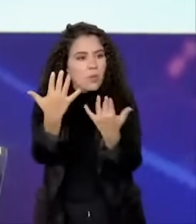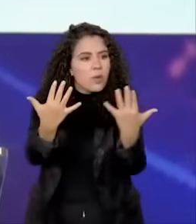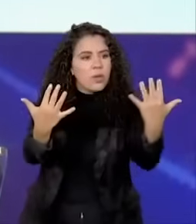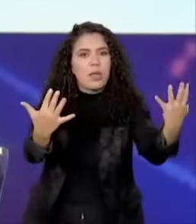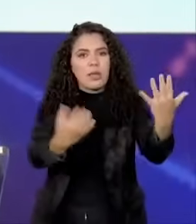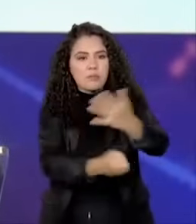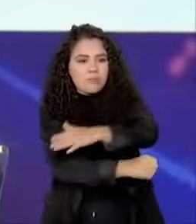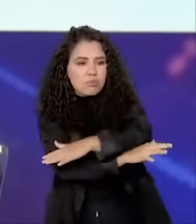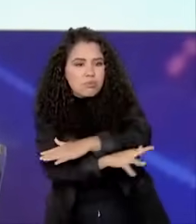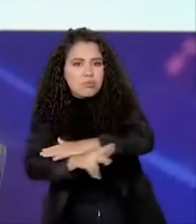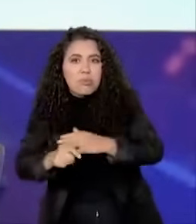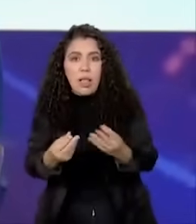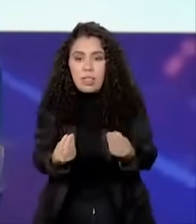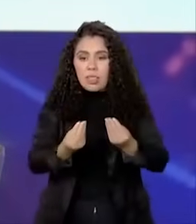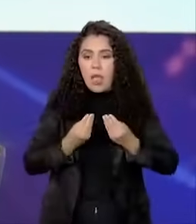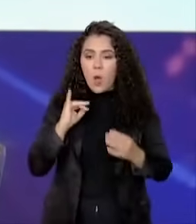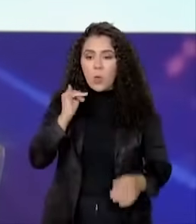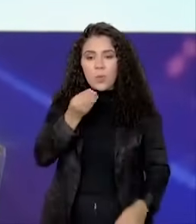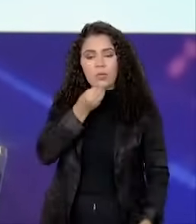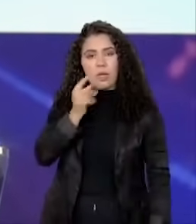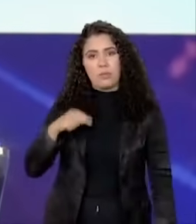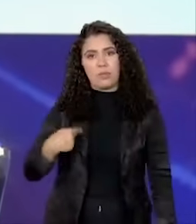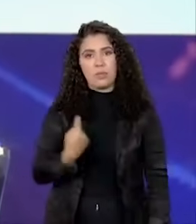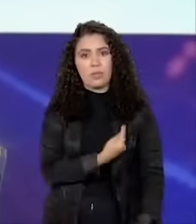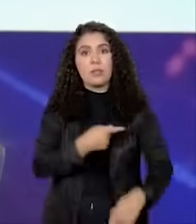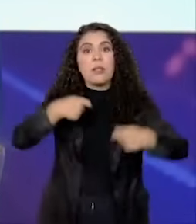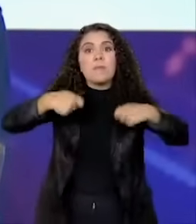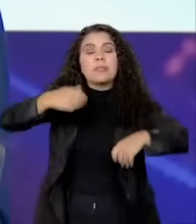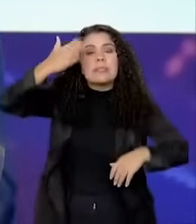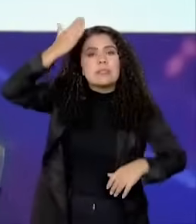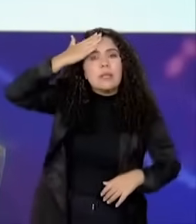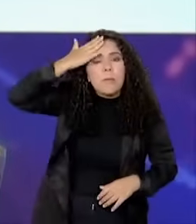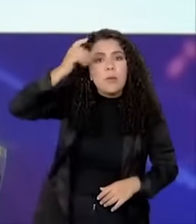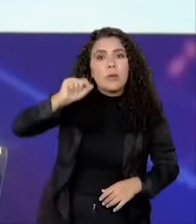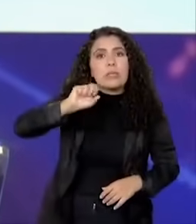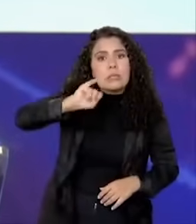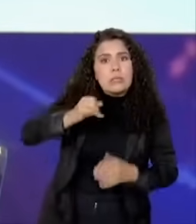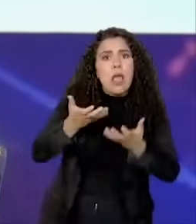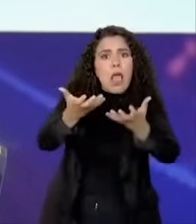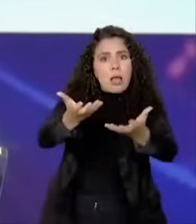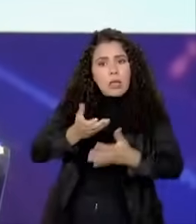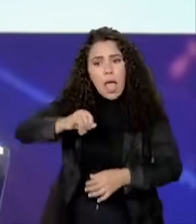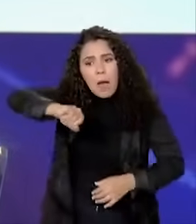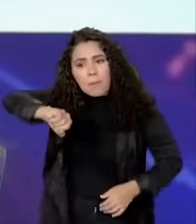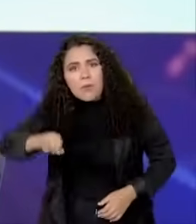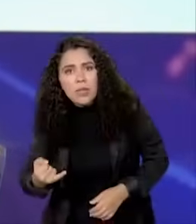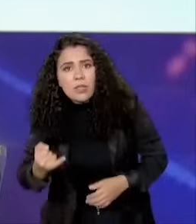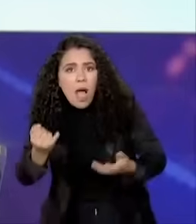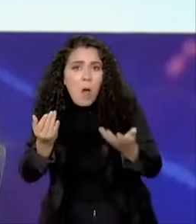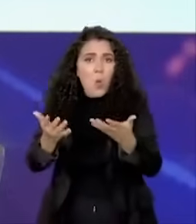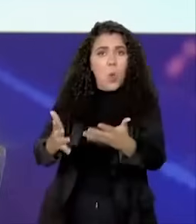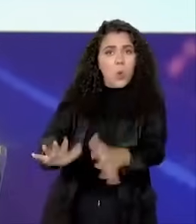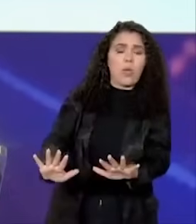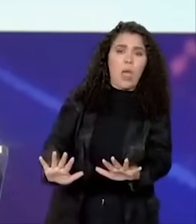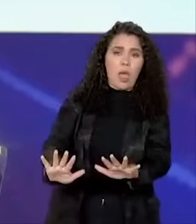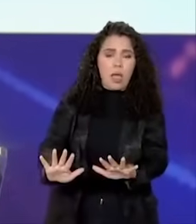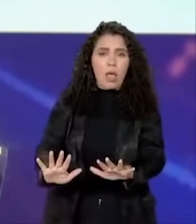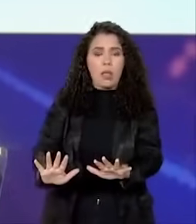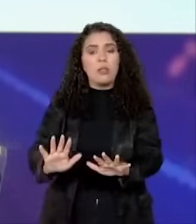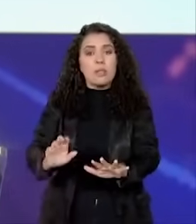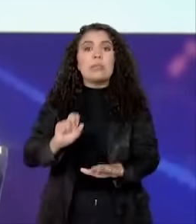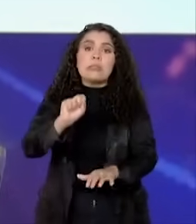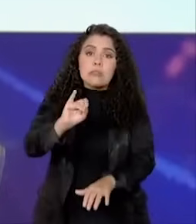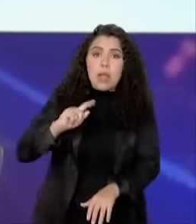nós, e nós temos que saber se queremos aproveitá-la ou não em nosso benefício, ou se